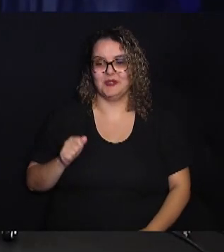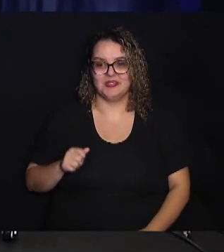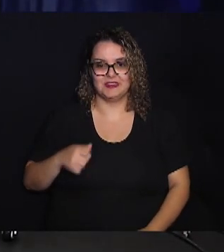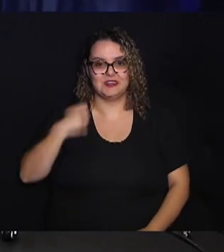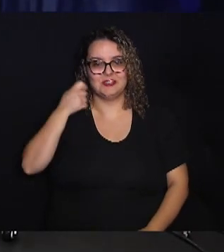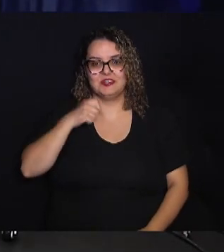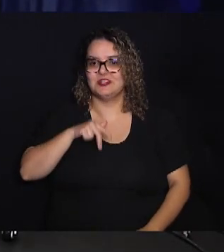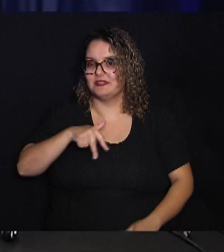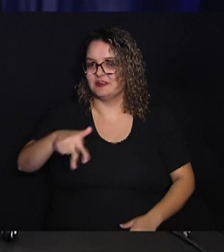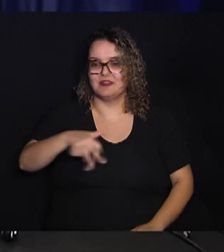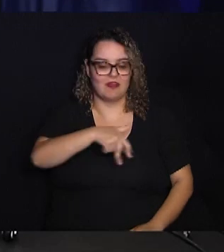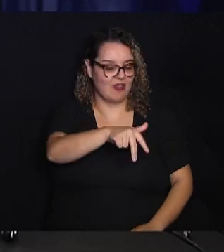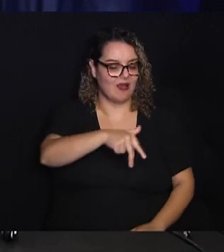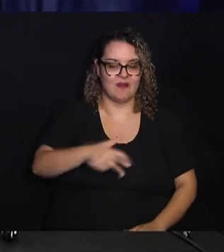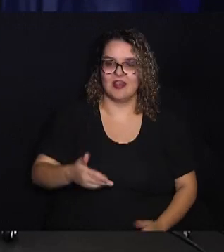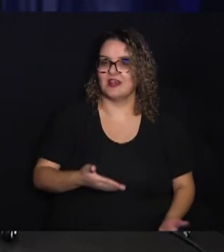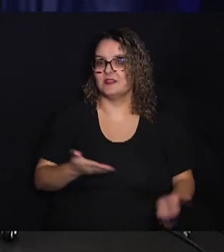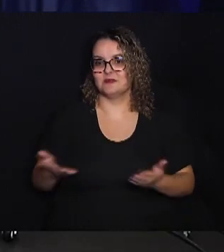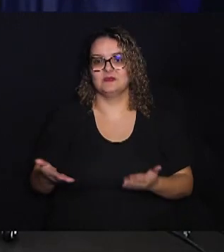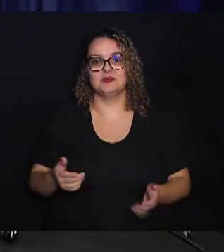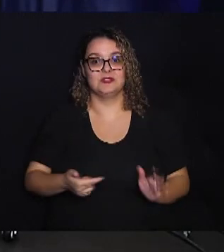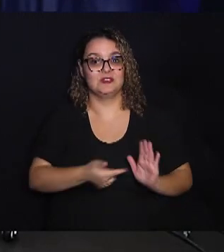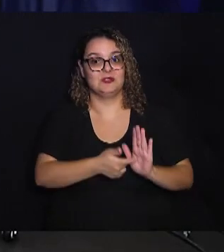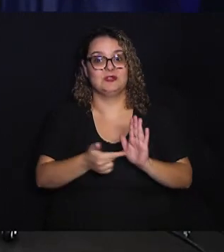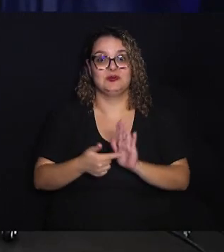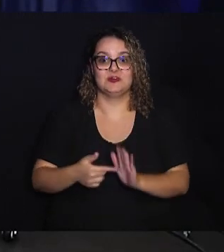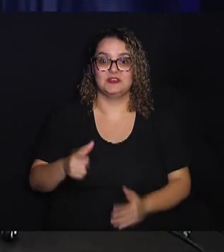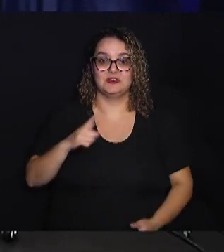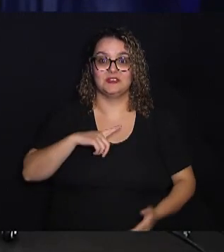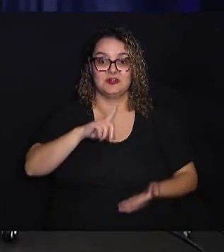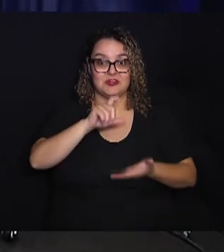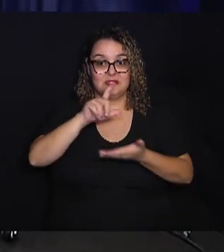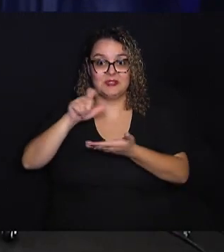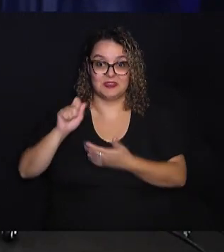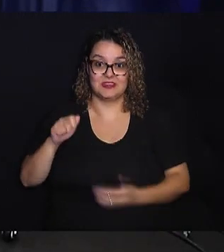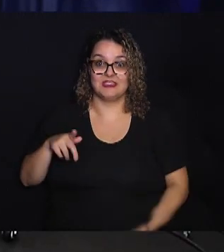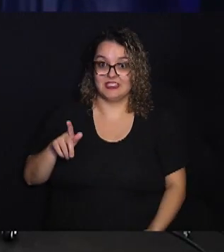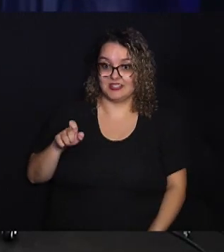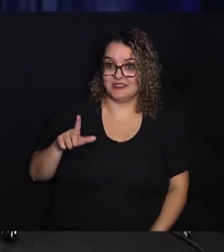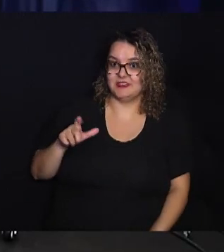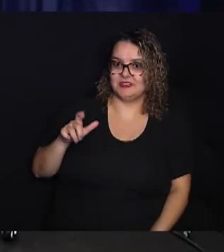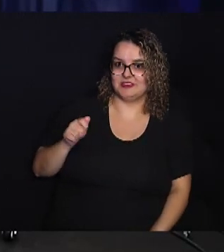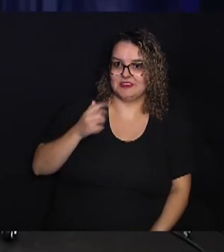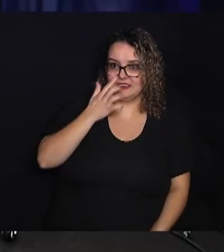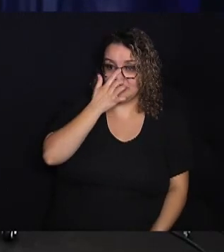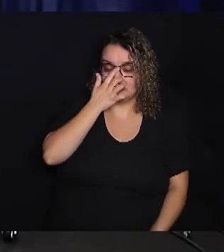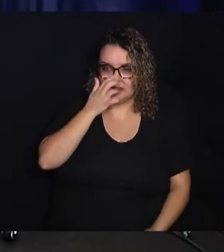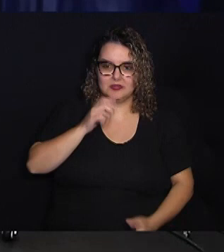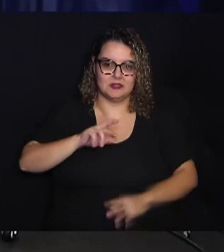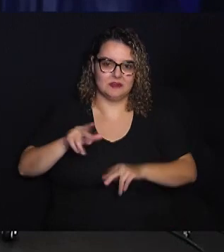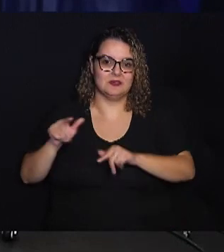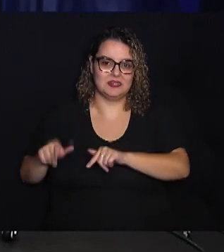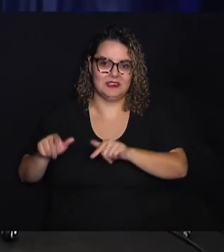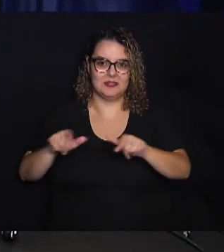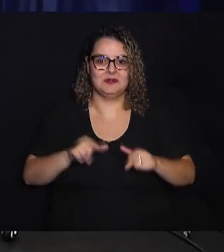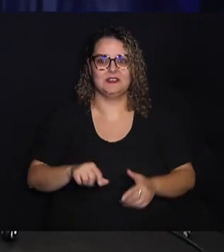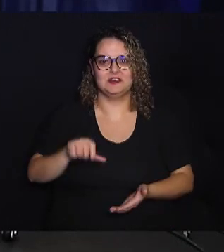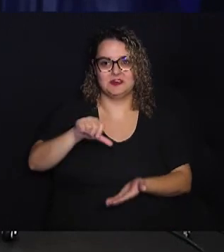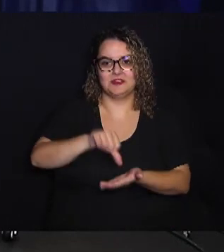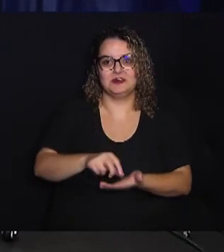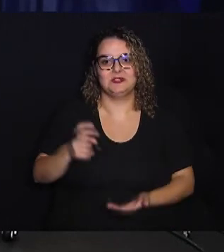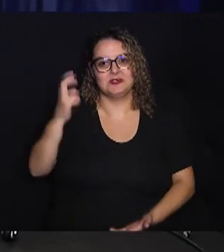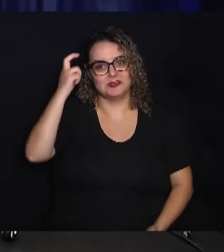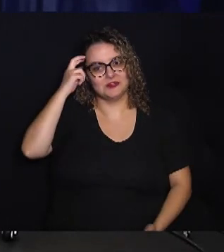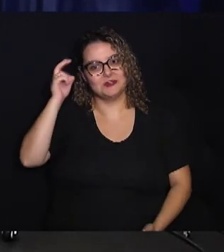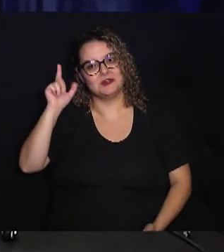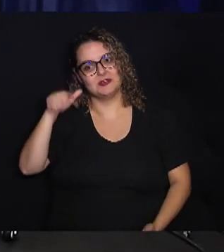lado, espetáculos, exposições. A gente tem as fotos da Ângela também em vários pontos de cultura. E depois